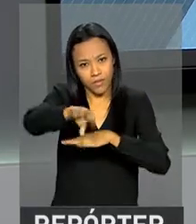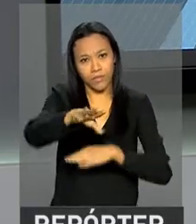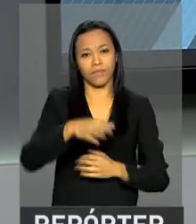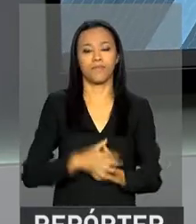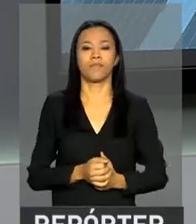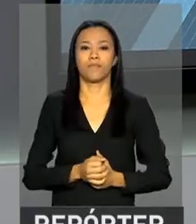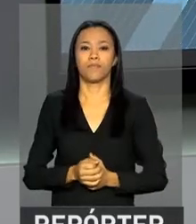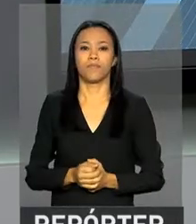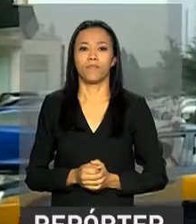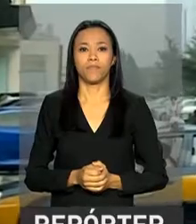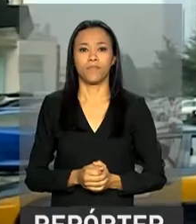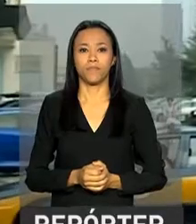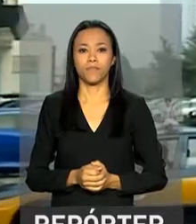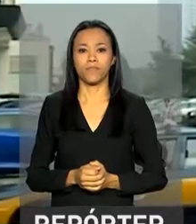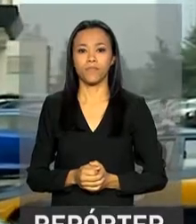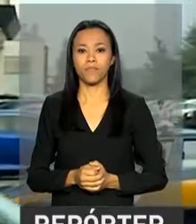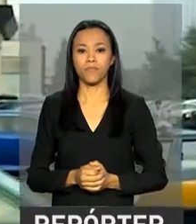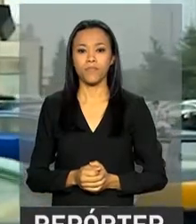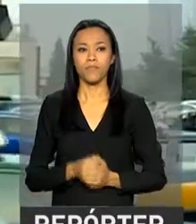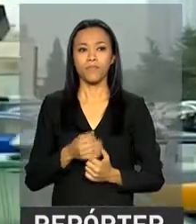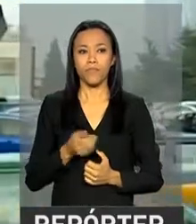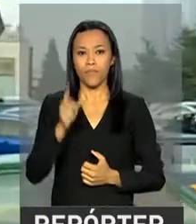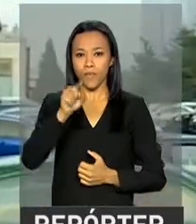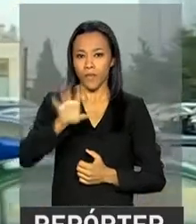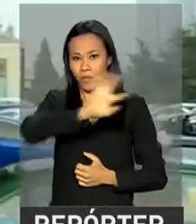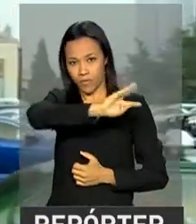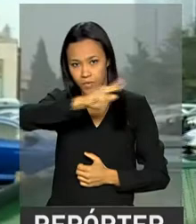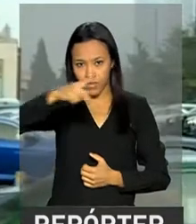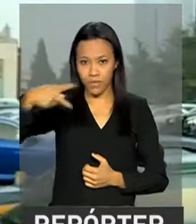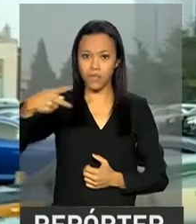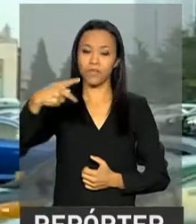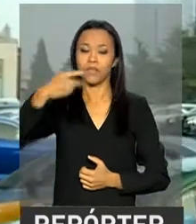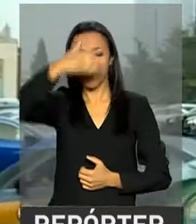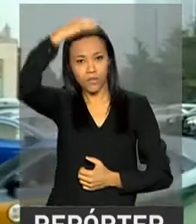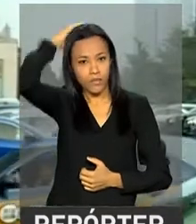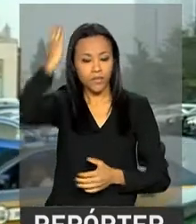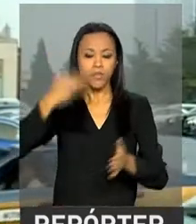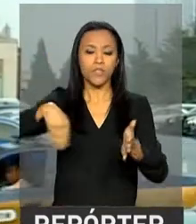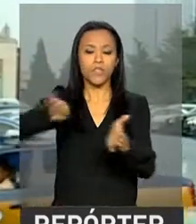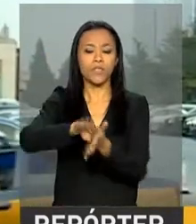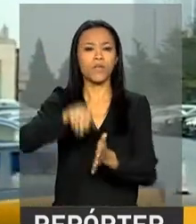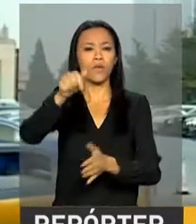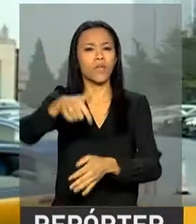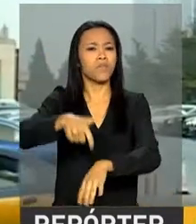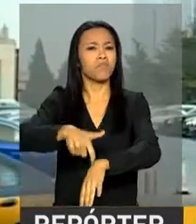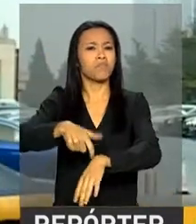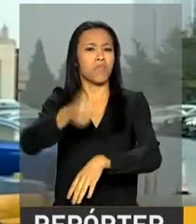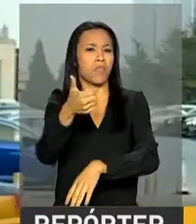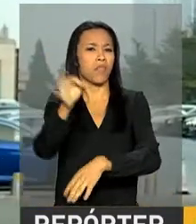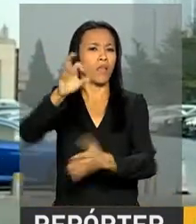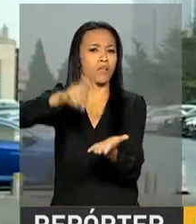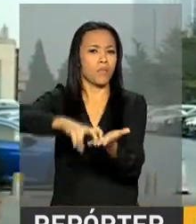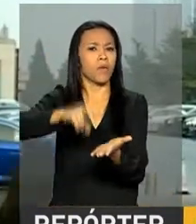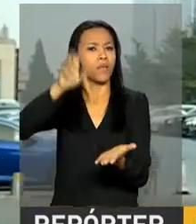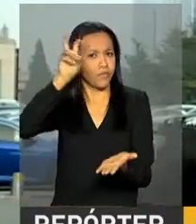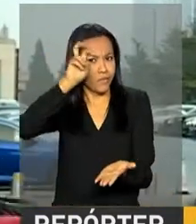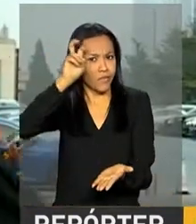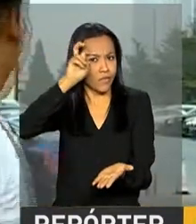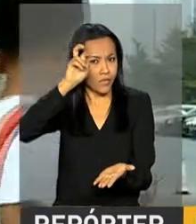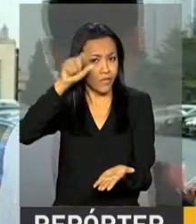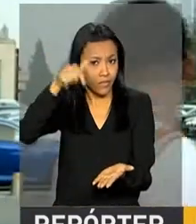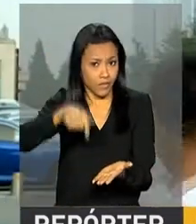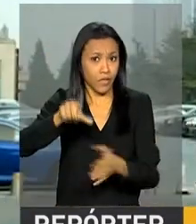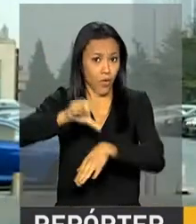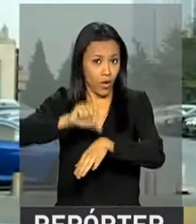detalhes. O presidente Michel Temer chegou a Pequim por volta das 10 horas da manhã desta quinta-feira,